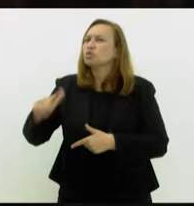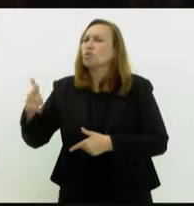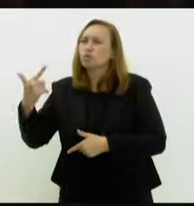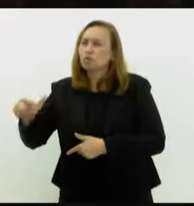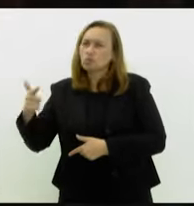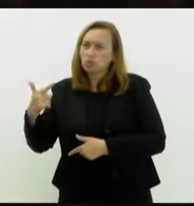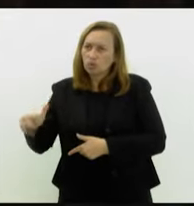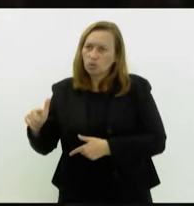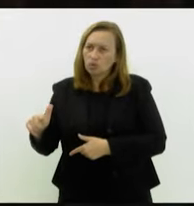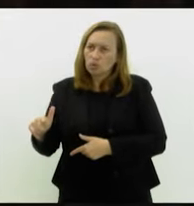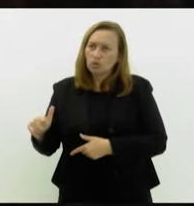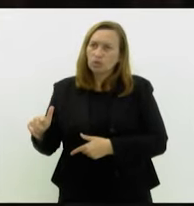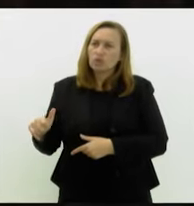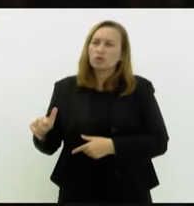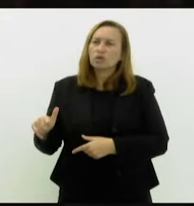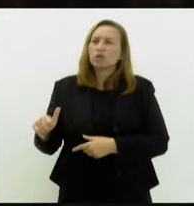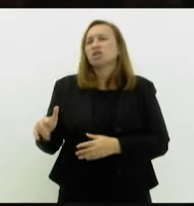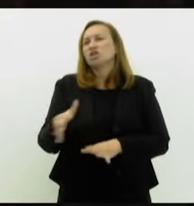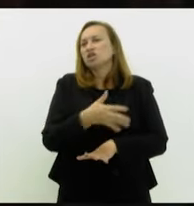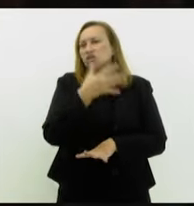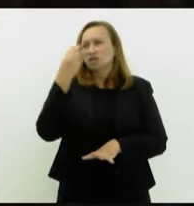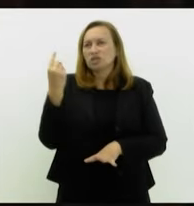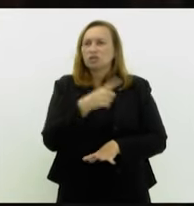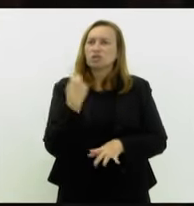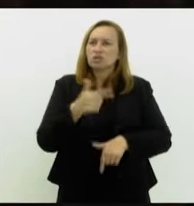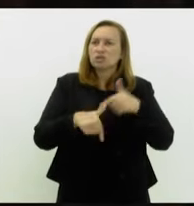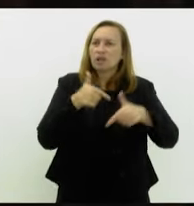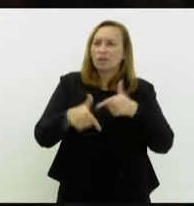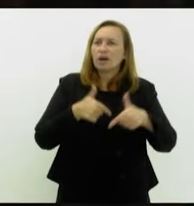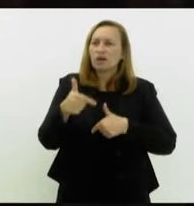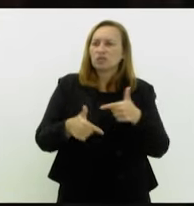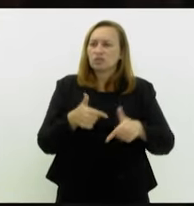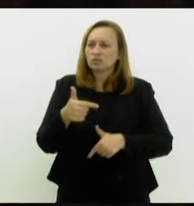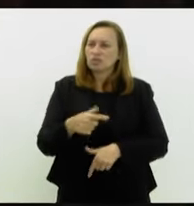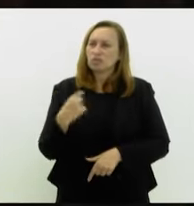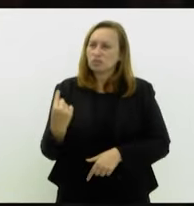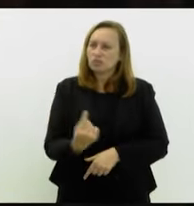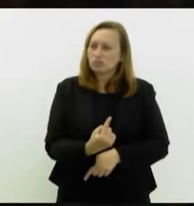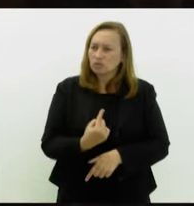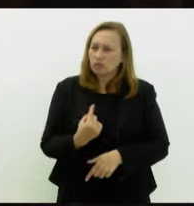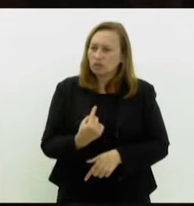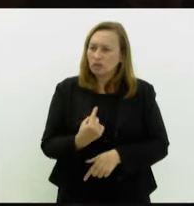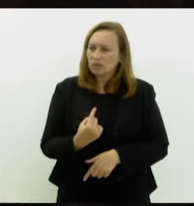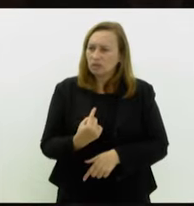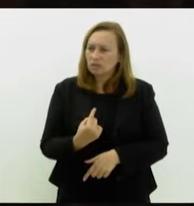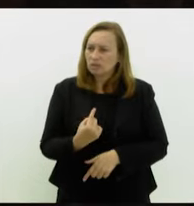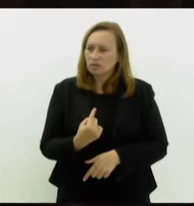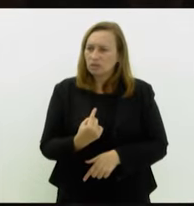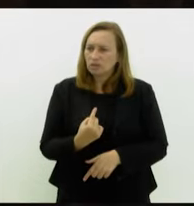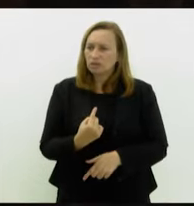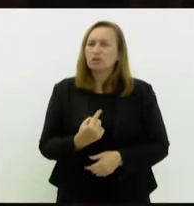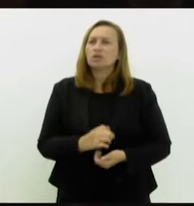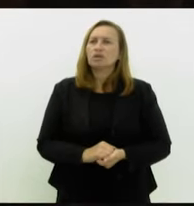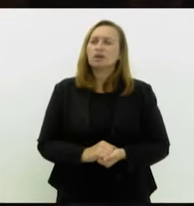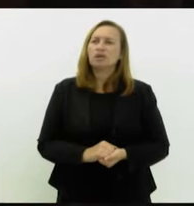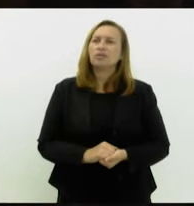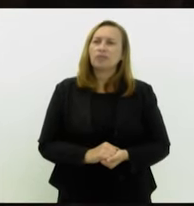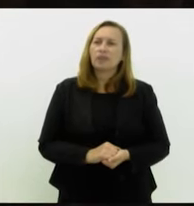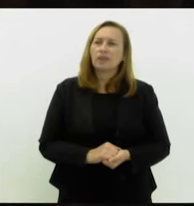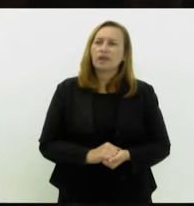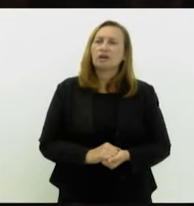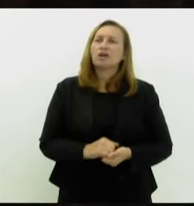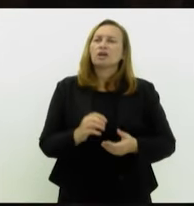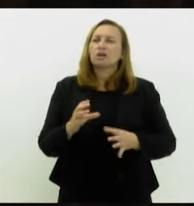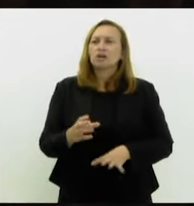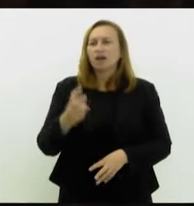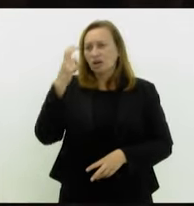de inviabilizar o nosso trabalho enquanto legisladora questionando o fato da gente ter acolhido a vítima então a cultura